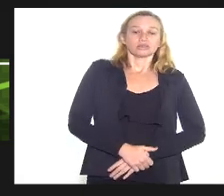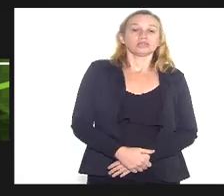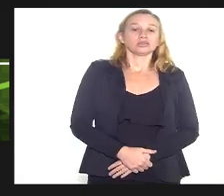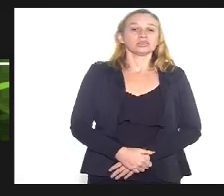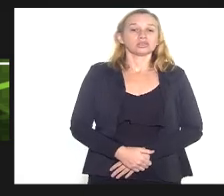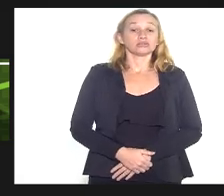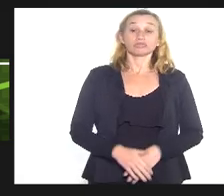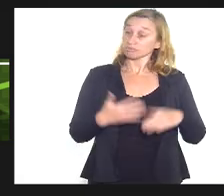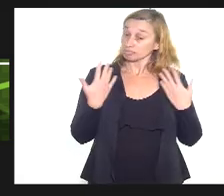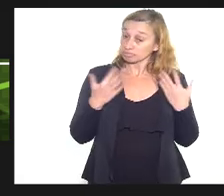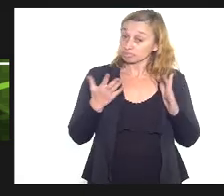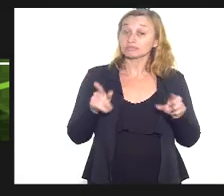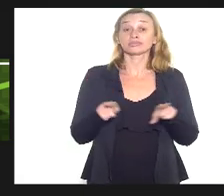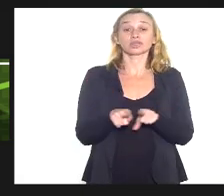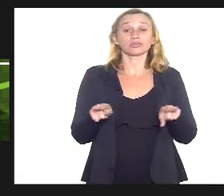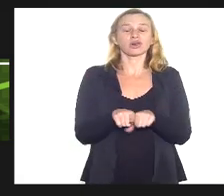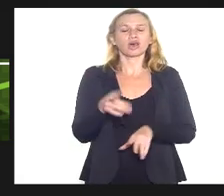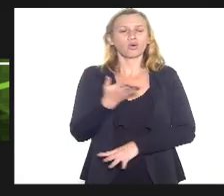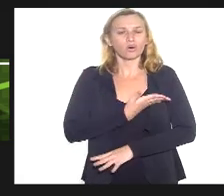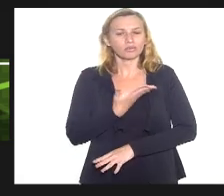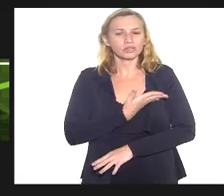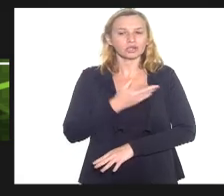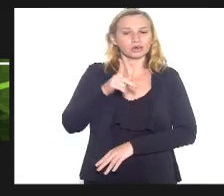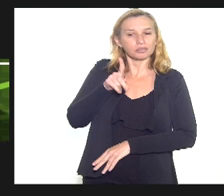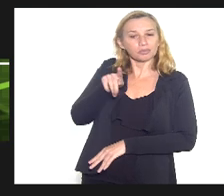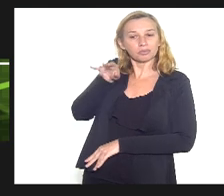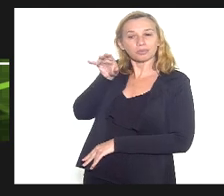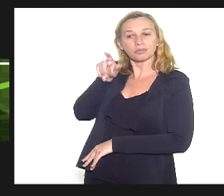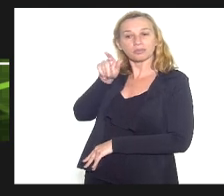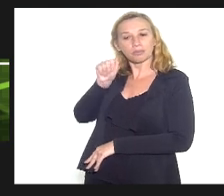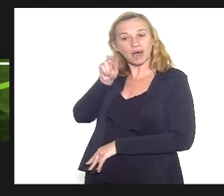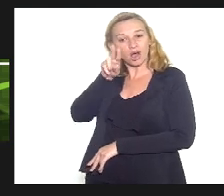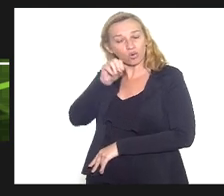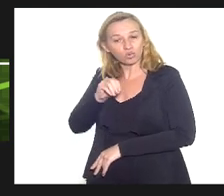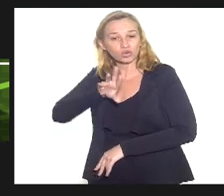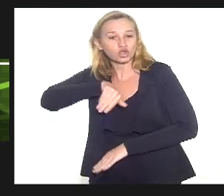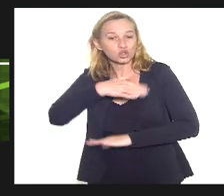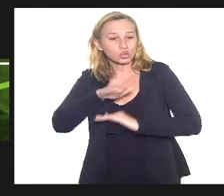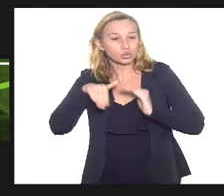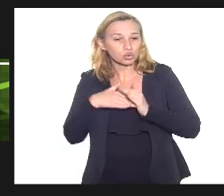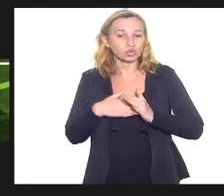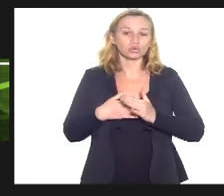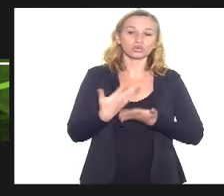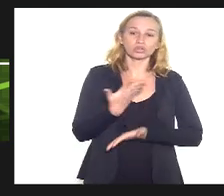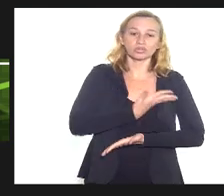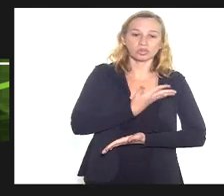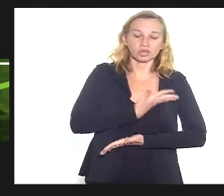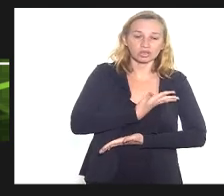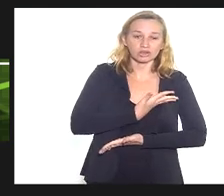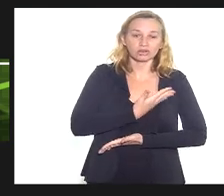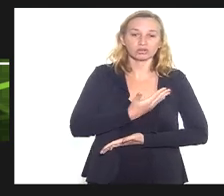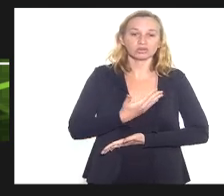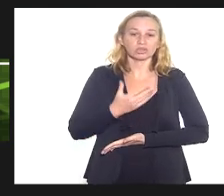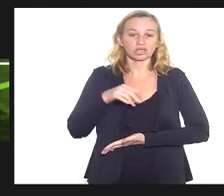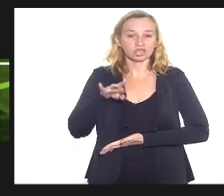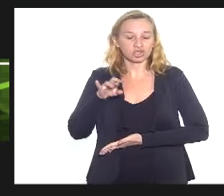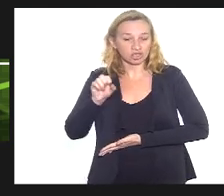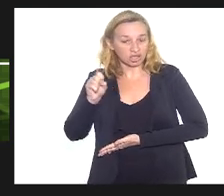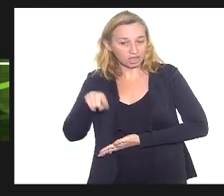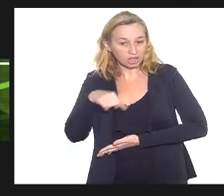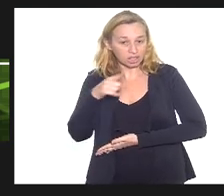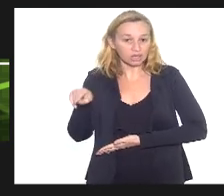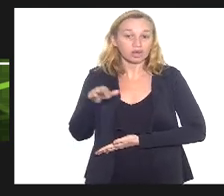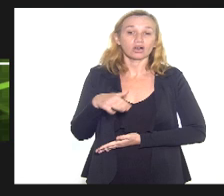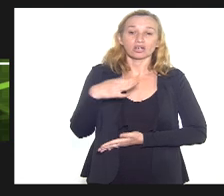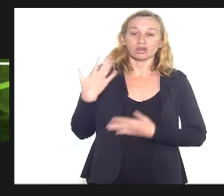uma saudação ao colega Paulo Vandervé e todos os colegas da Equinor que aqui estão. É sempre